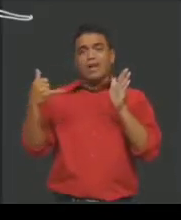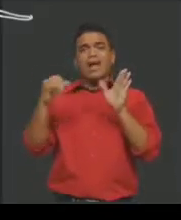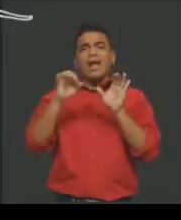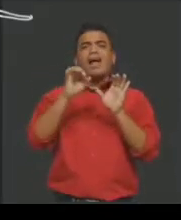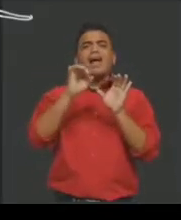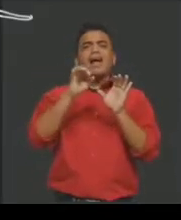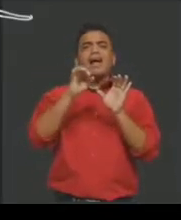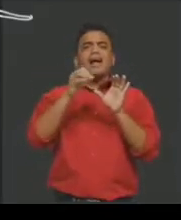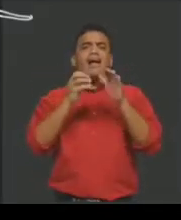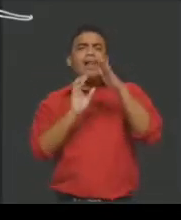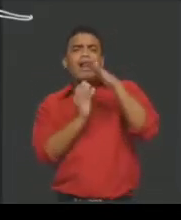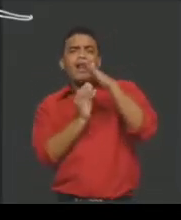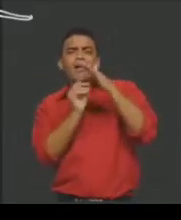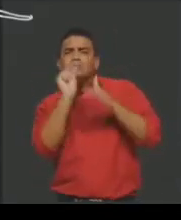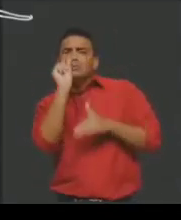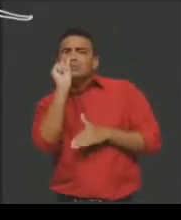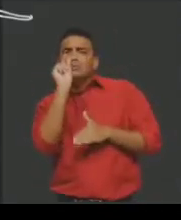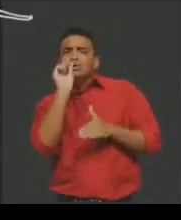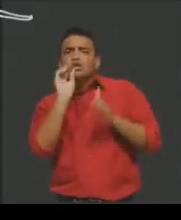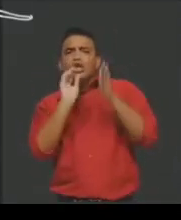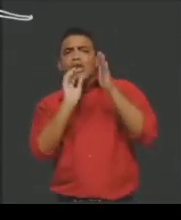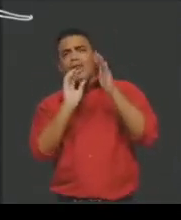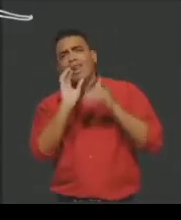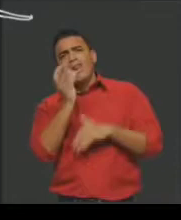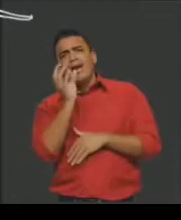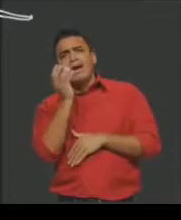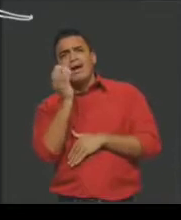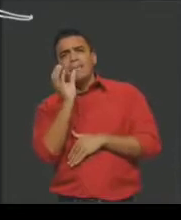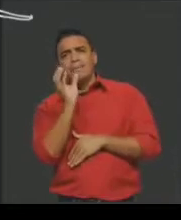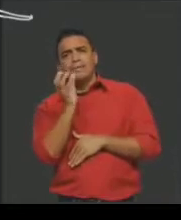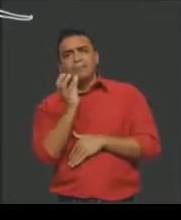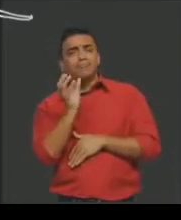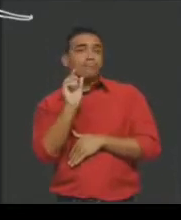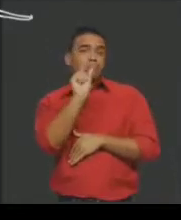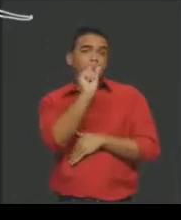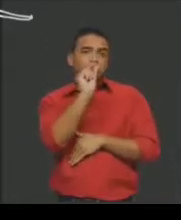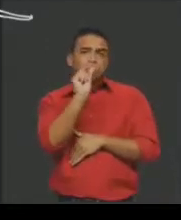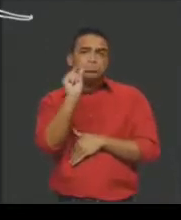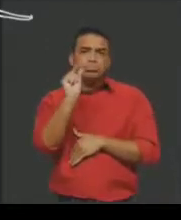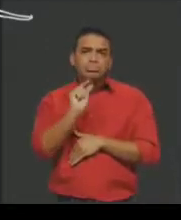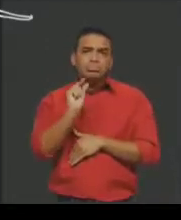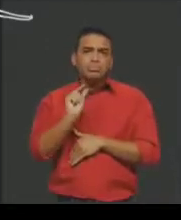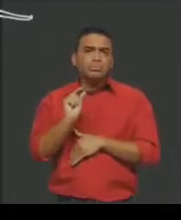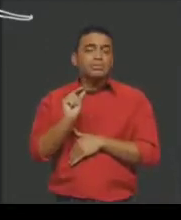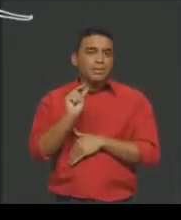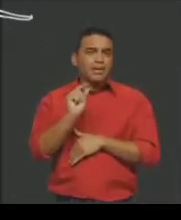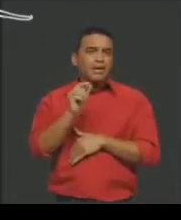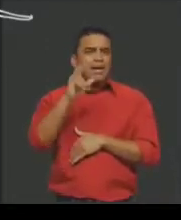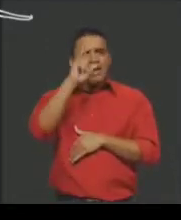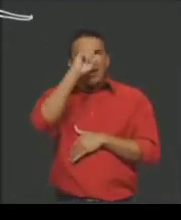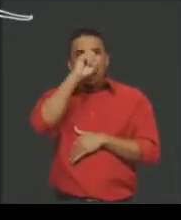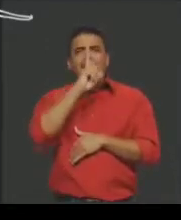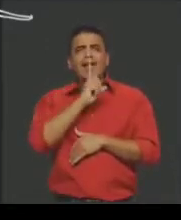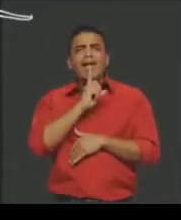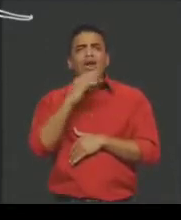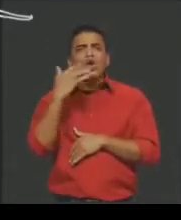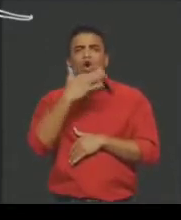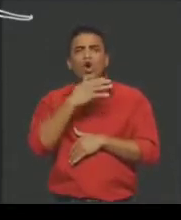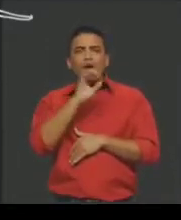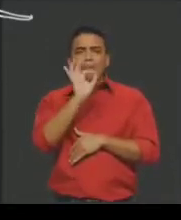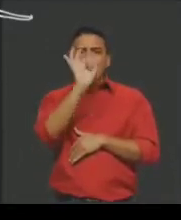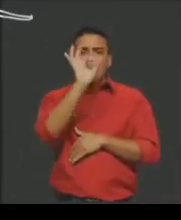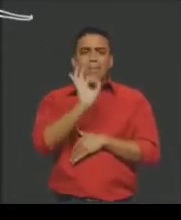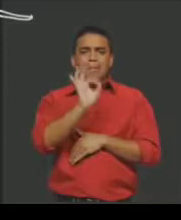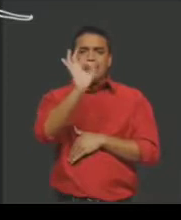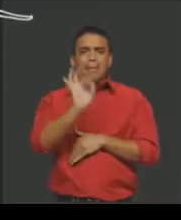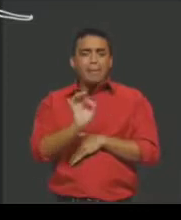forma bem simplificada, perdão pelo desenho. Então imagina que esses amarelinhos que eu estou fazendo são as lâmpadas da árvore de